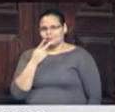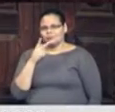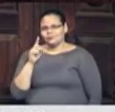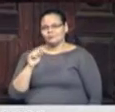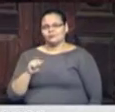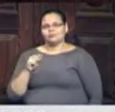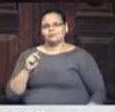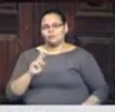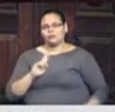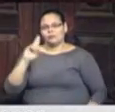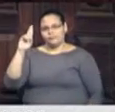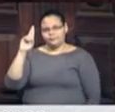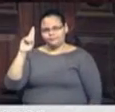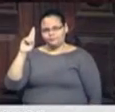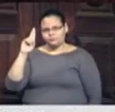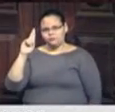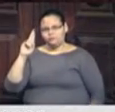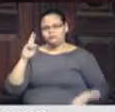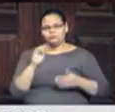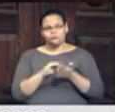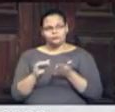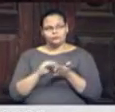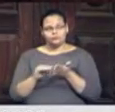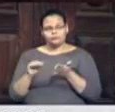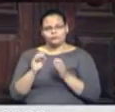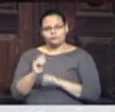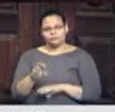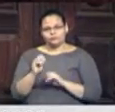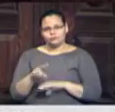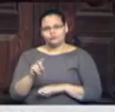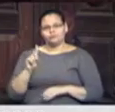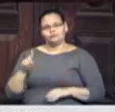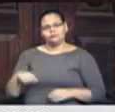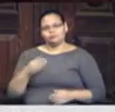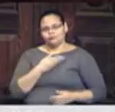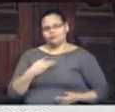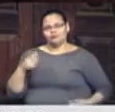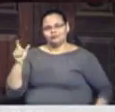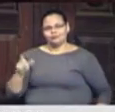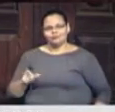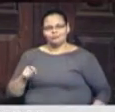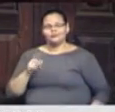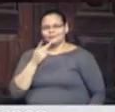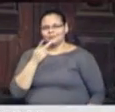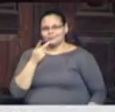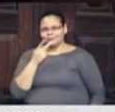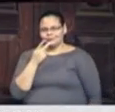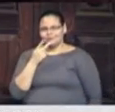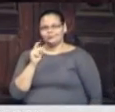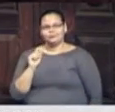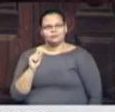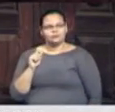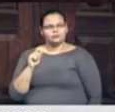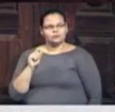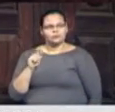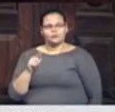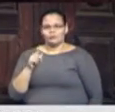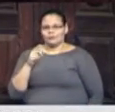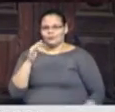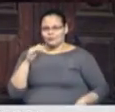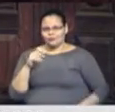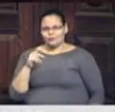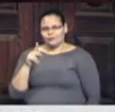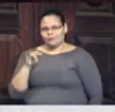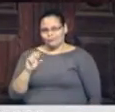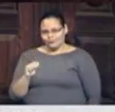pessoas, representando a Secretaria de Educação, Poder Público, e aquilo que foi dito pelos pais de